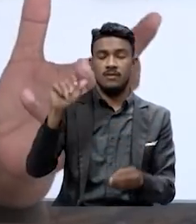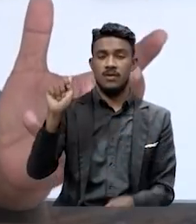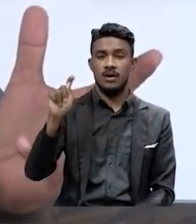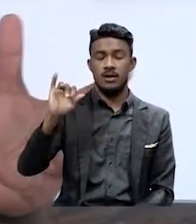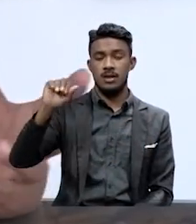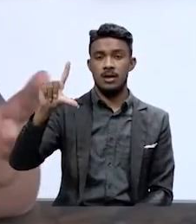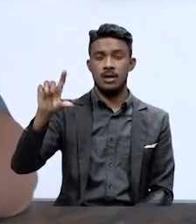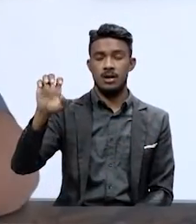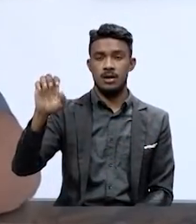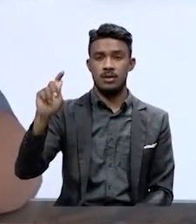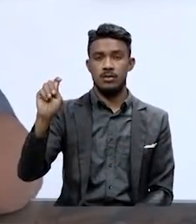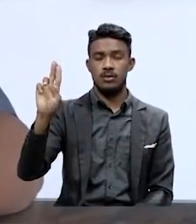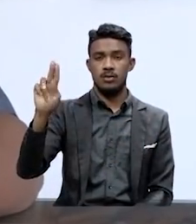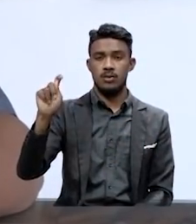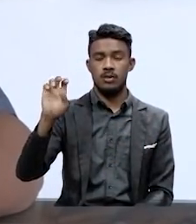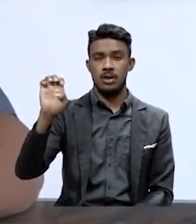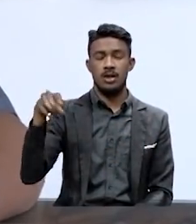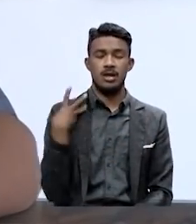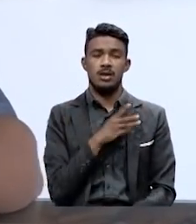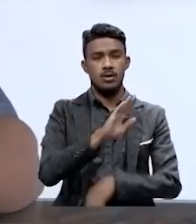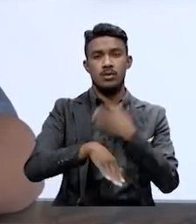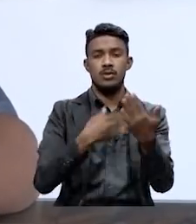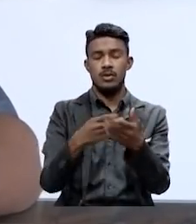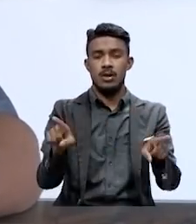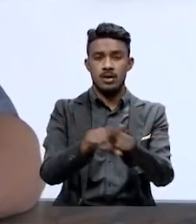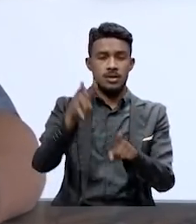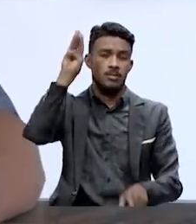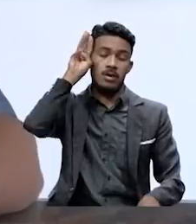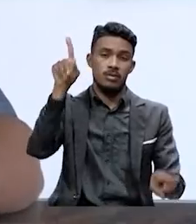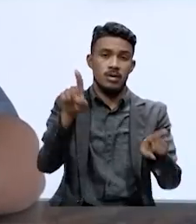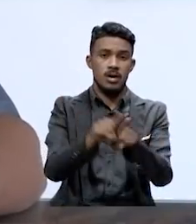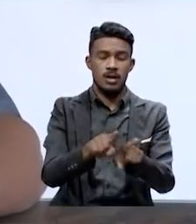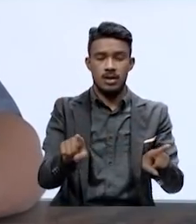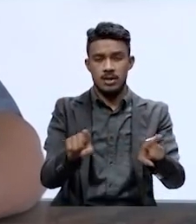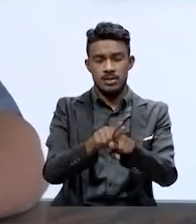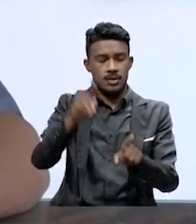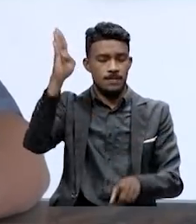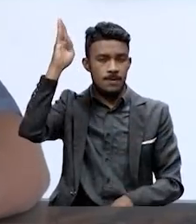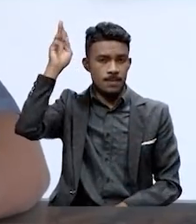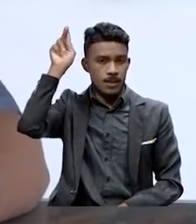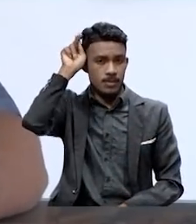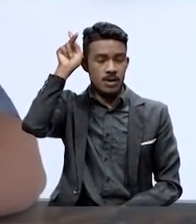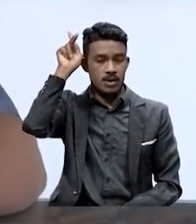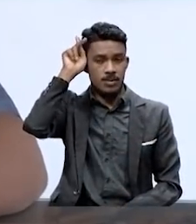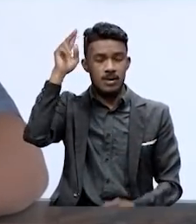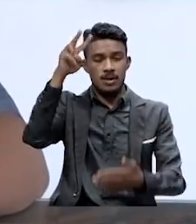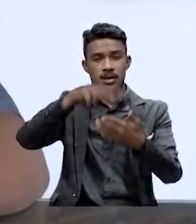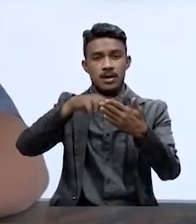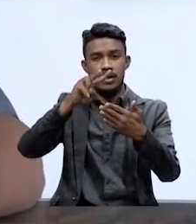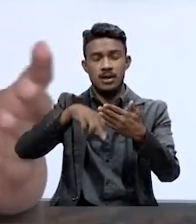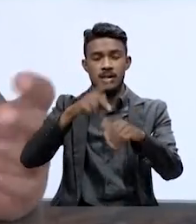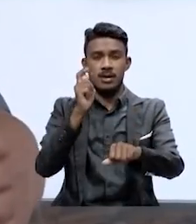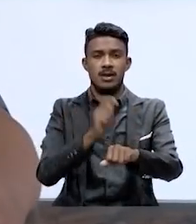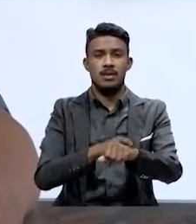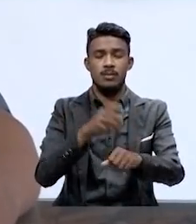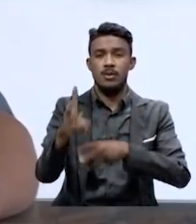ito utu muda mawane akari Santo Padre le situação mundo